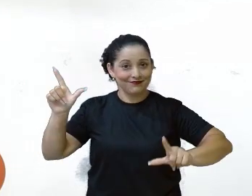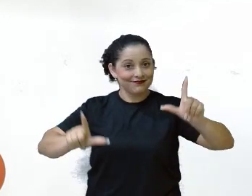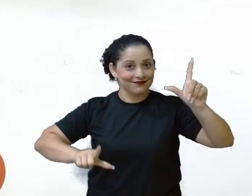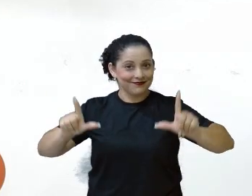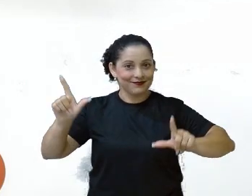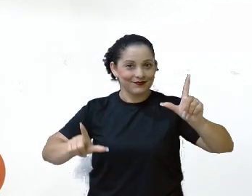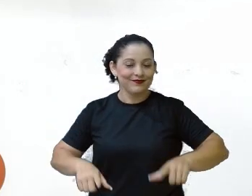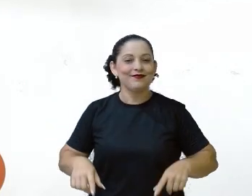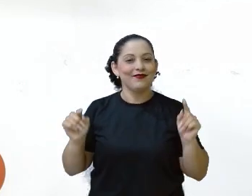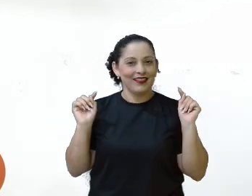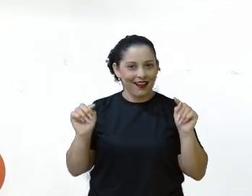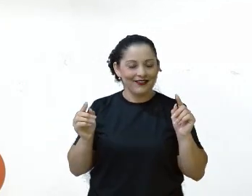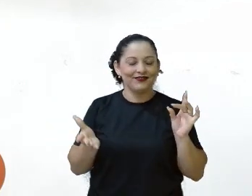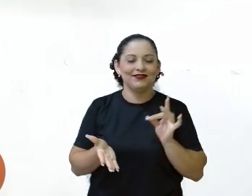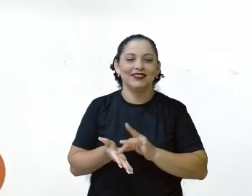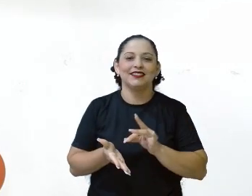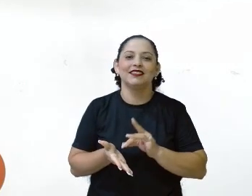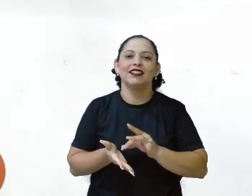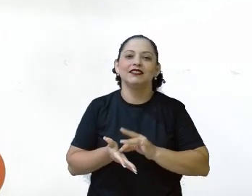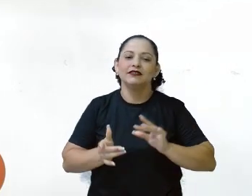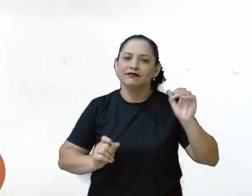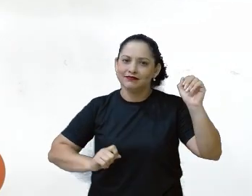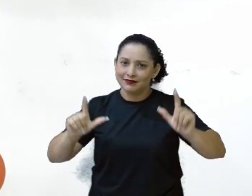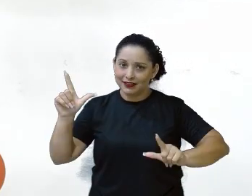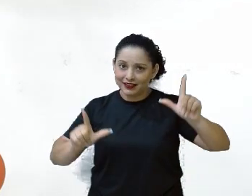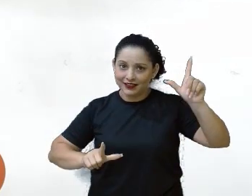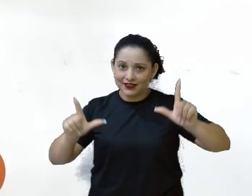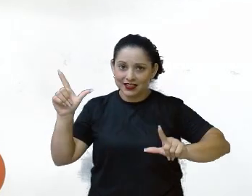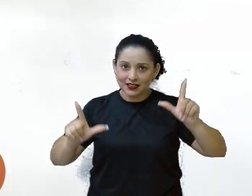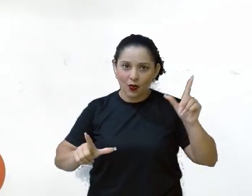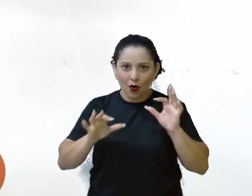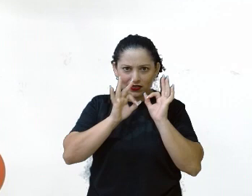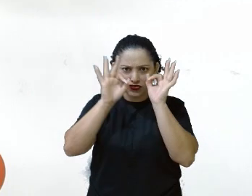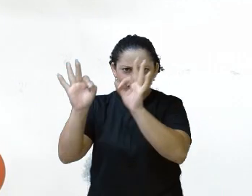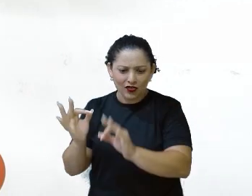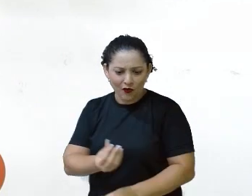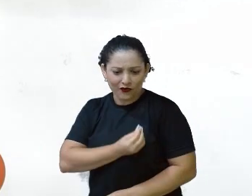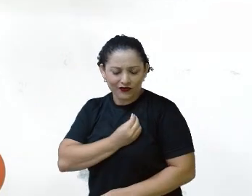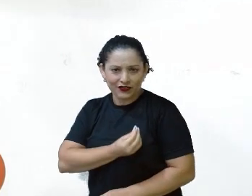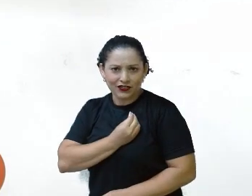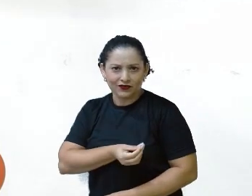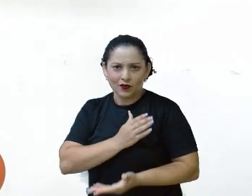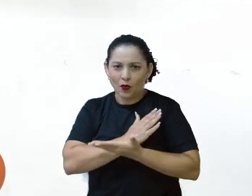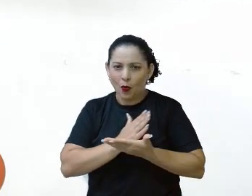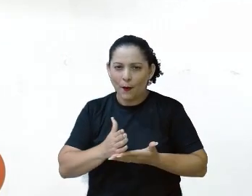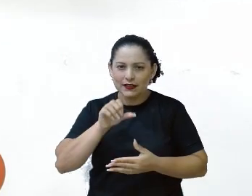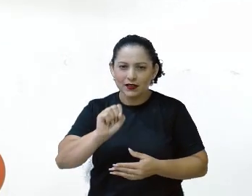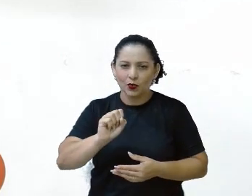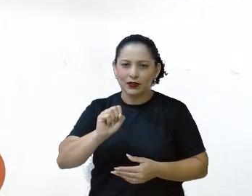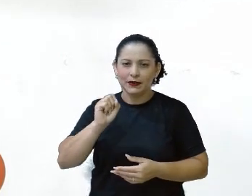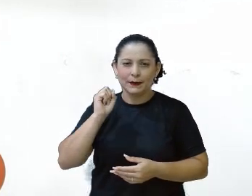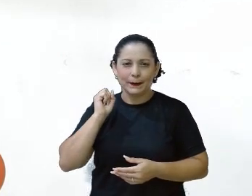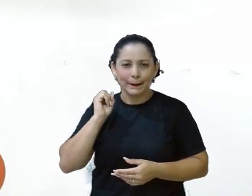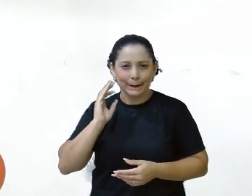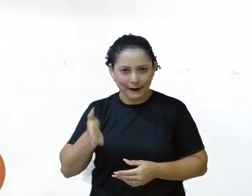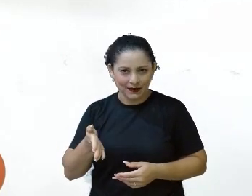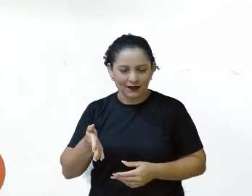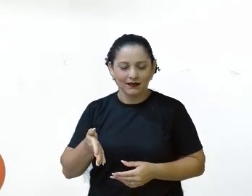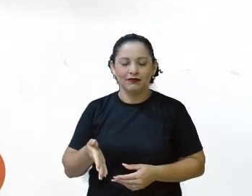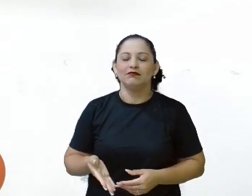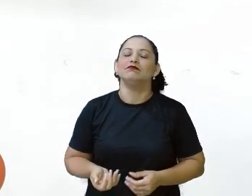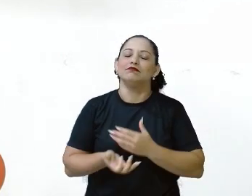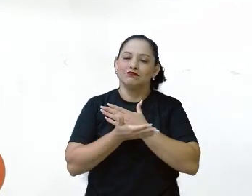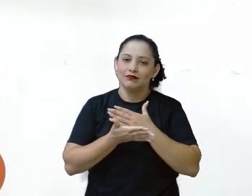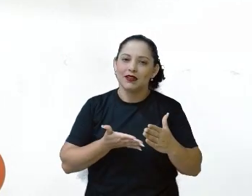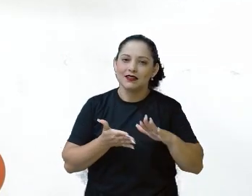Nordeste. Isso mesmo, na TV ao vivo. A partir das 8h30, a gente já está por